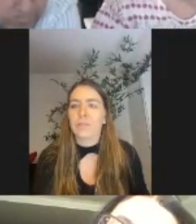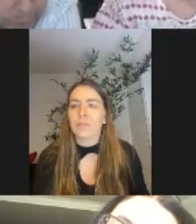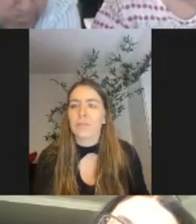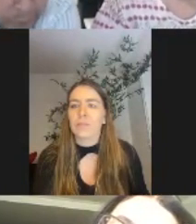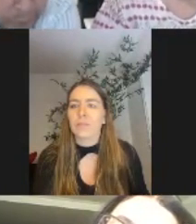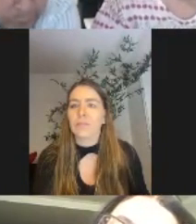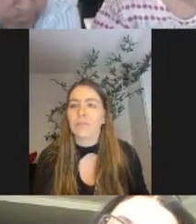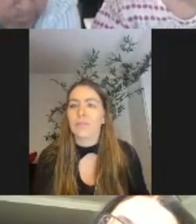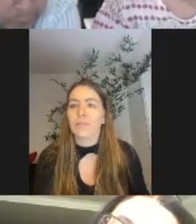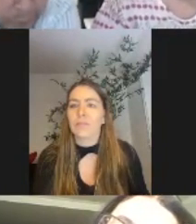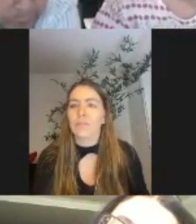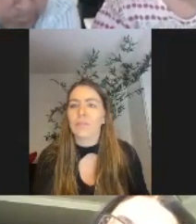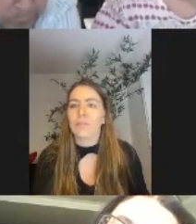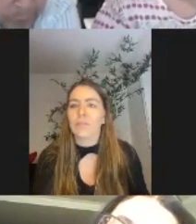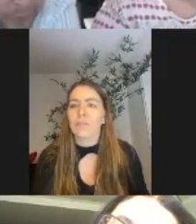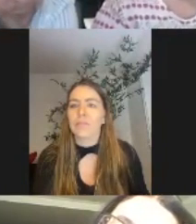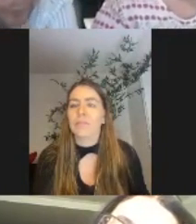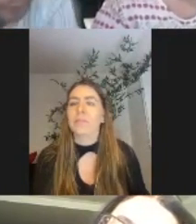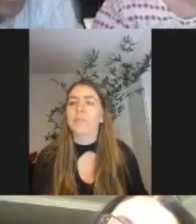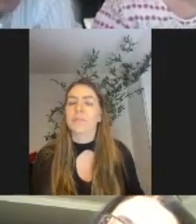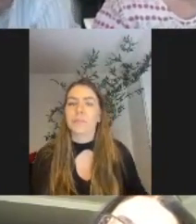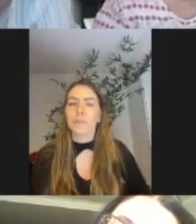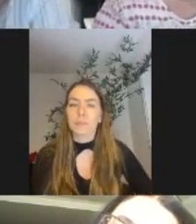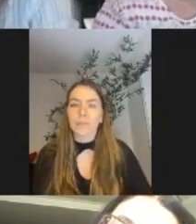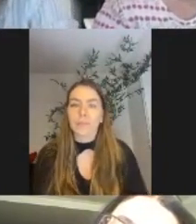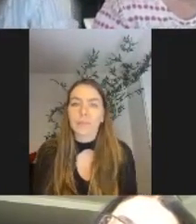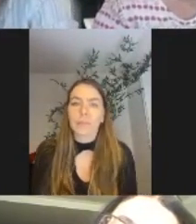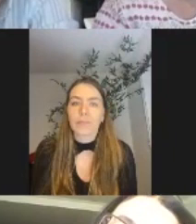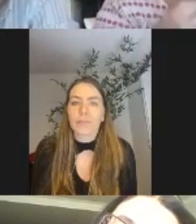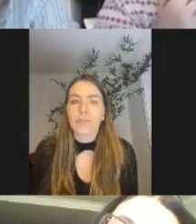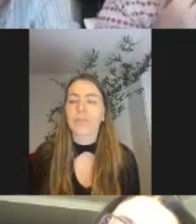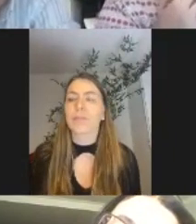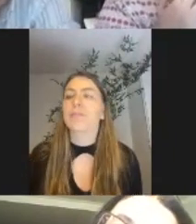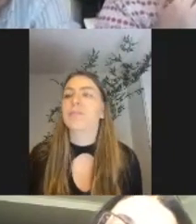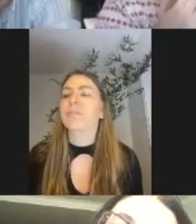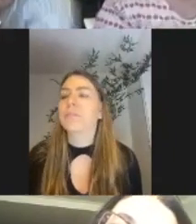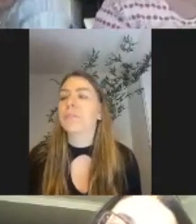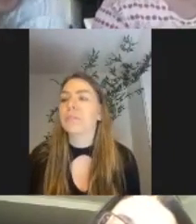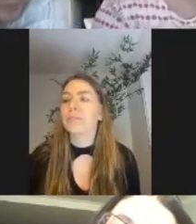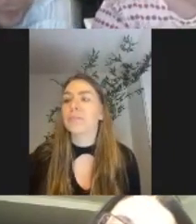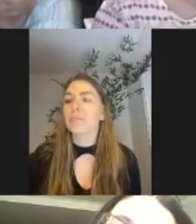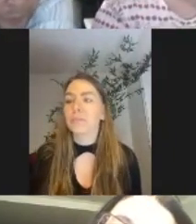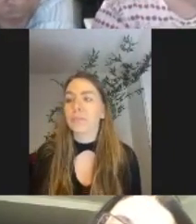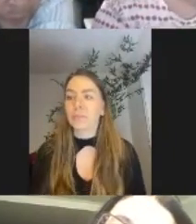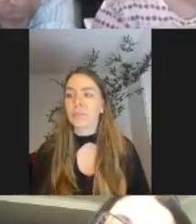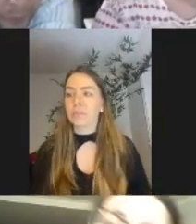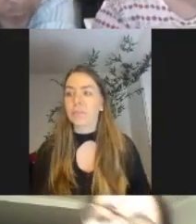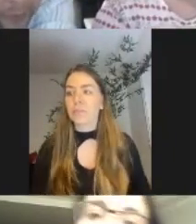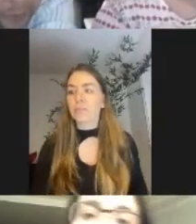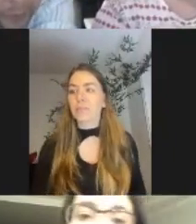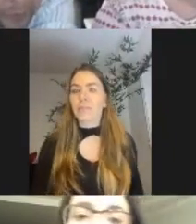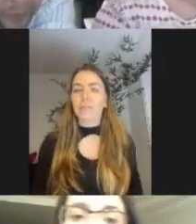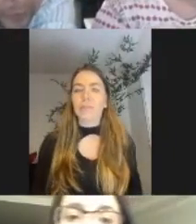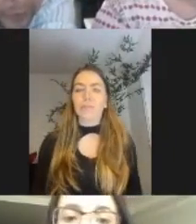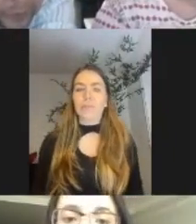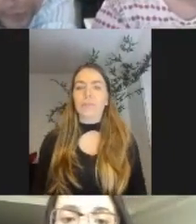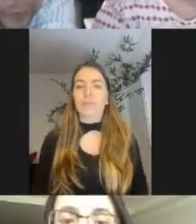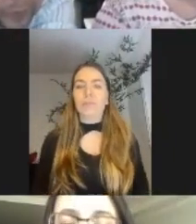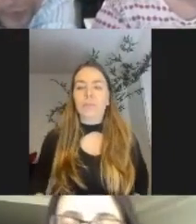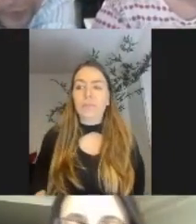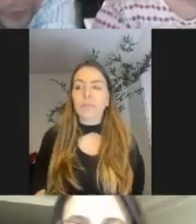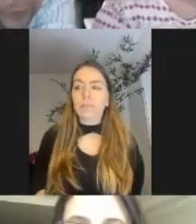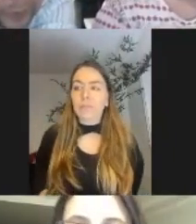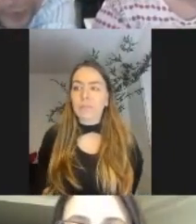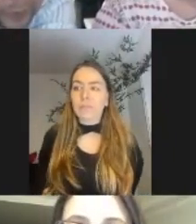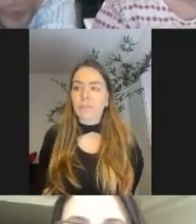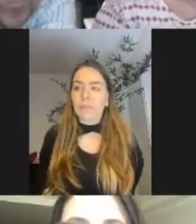cliente. Aquele boca a boca mesmo, por exemplo, uma coisa que os meus pacientes reclamam muito de fornecedores de comida low carb é